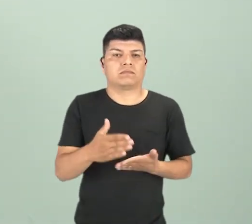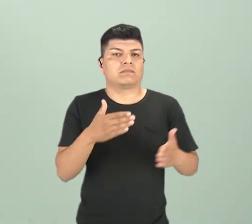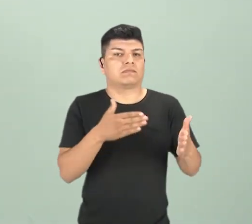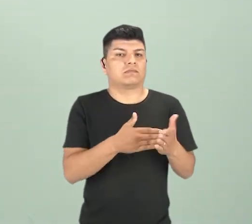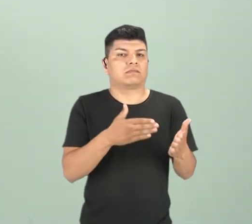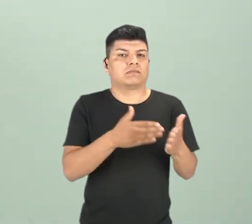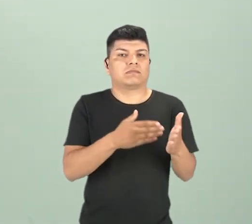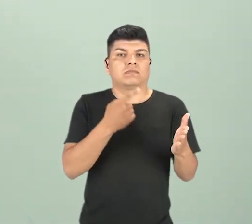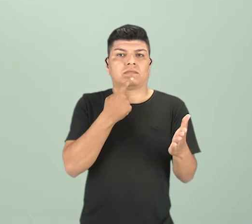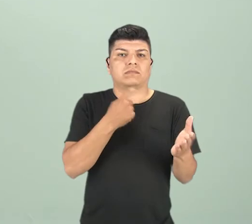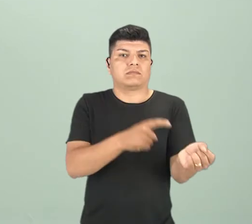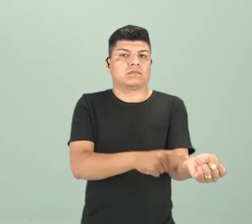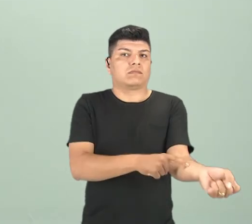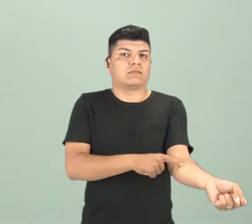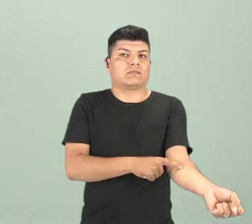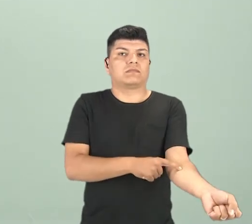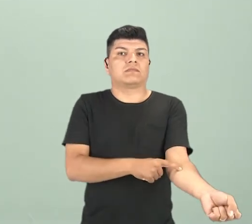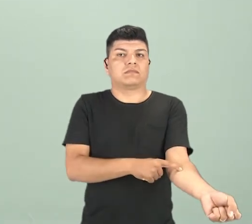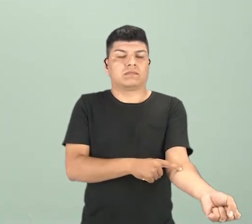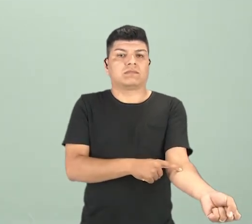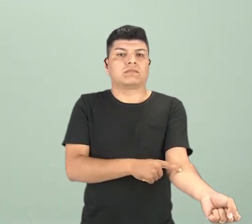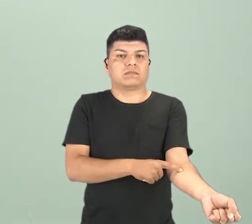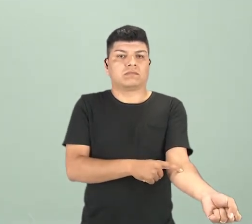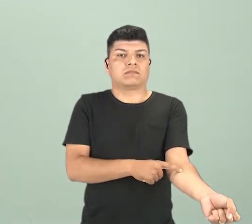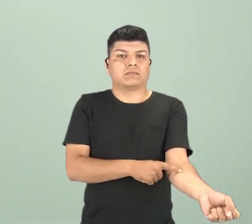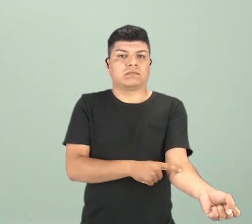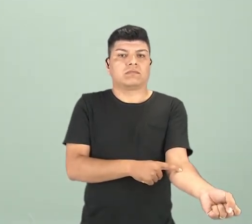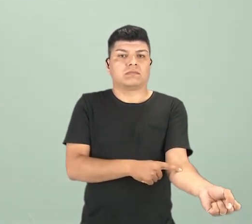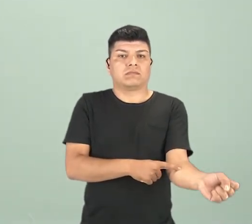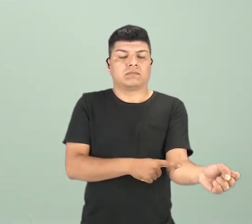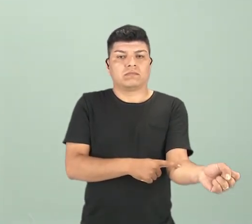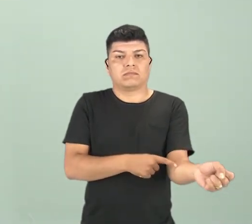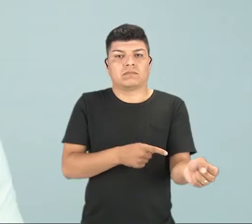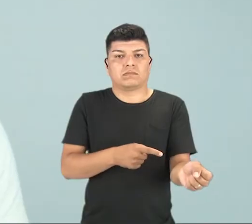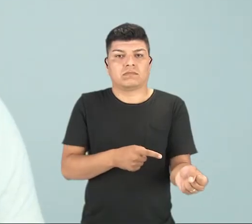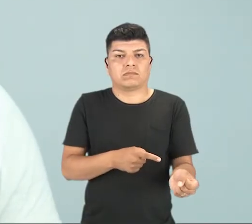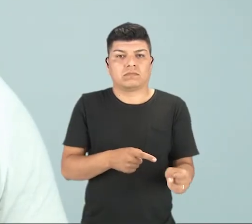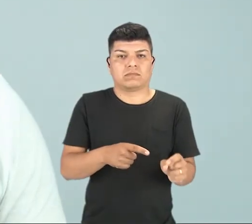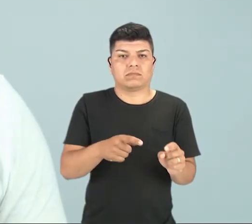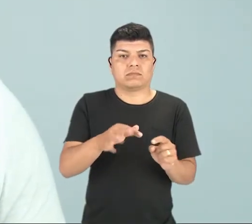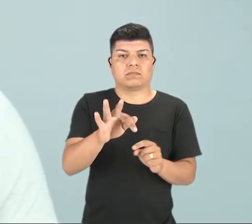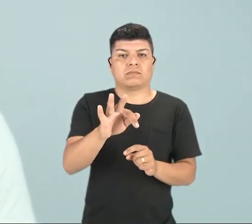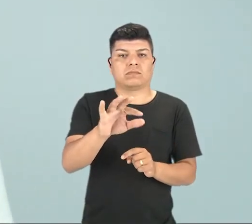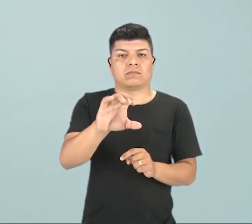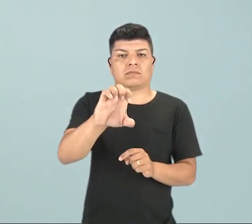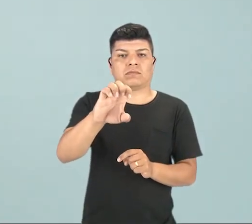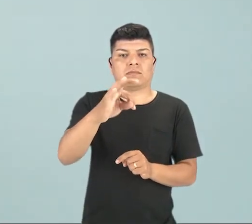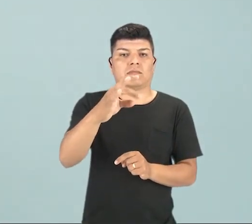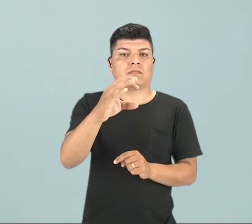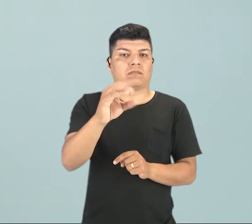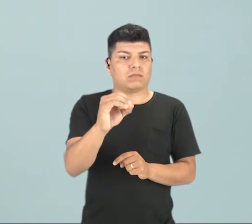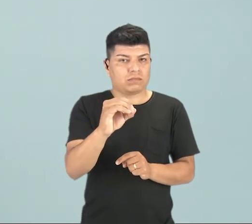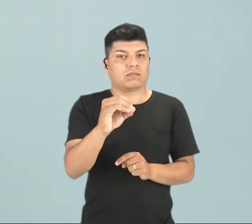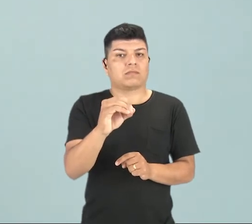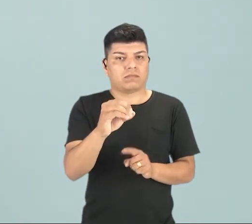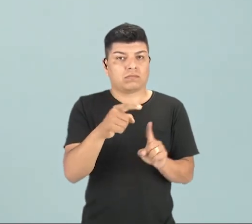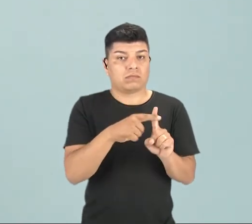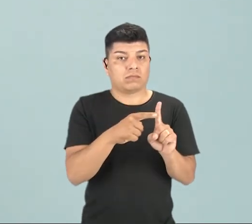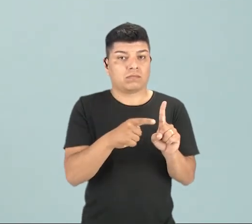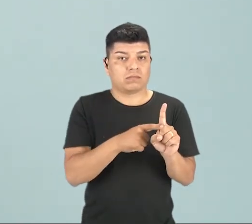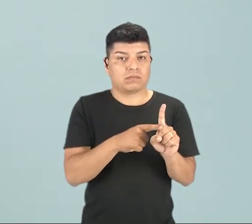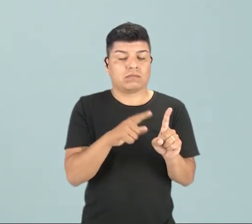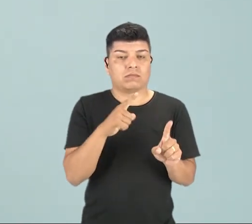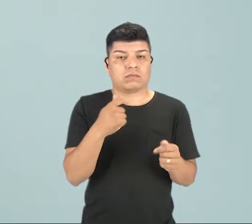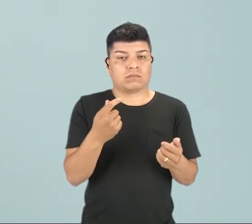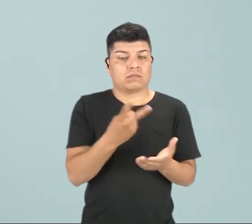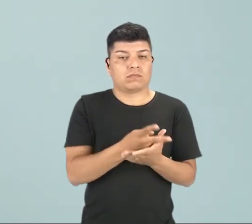o sangue do feto. E aí esse feto, né, em gestação, ele vai ter que